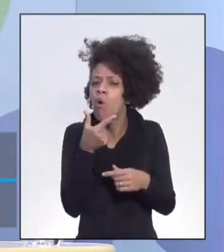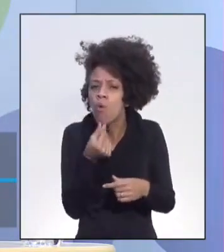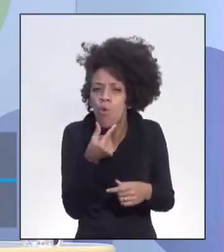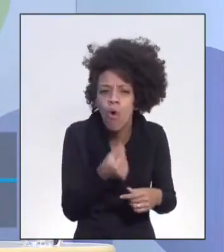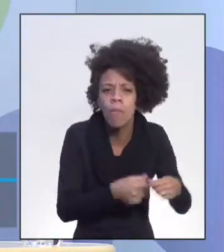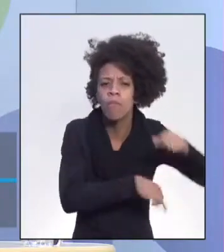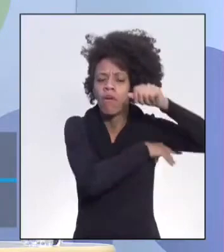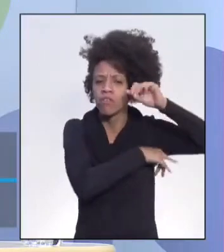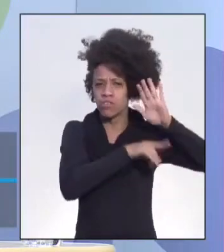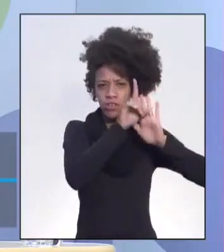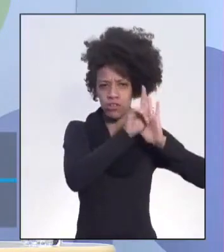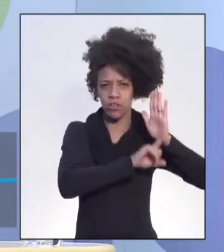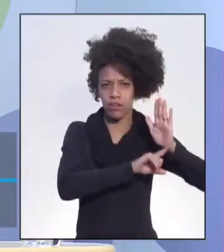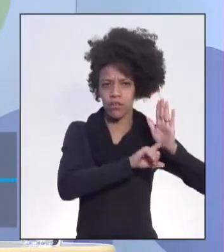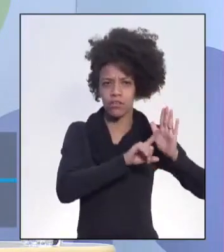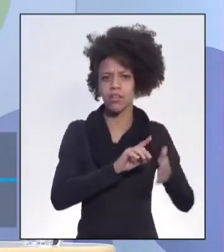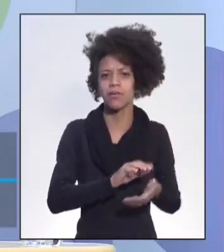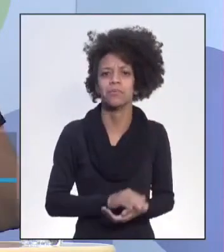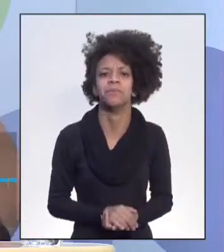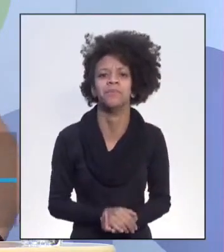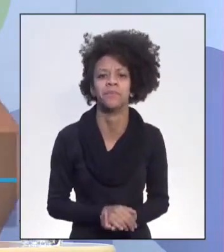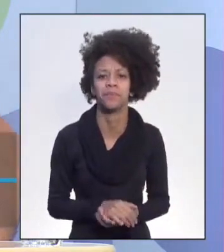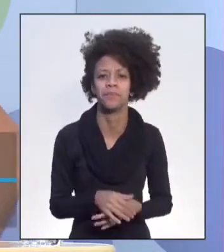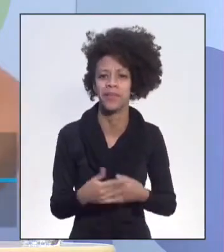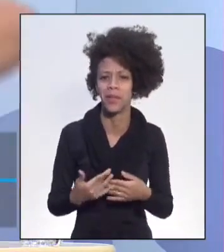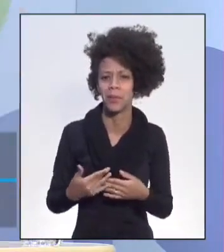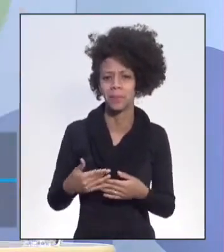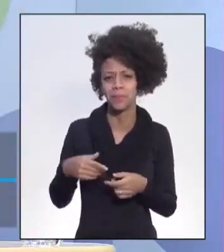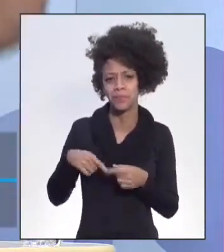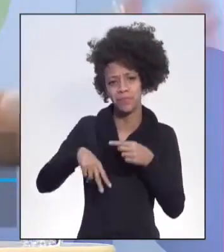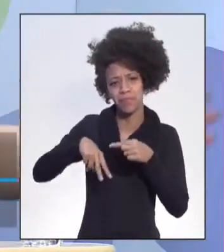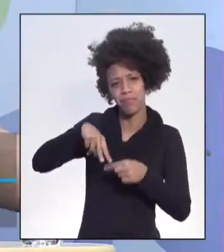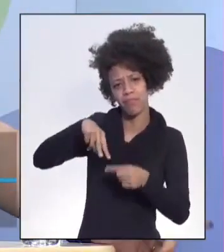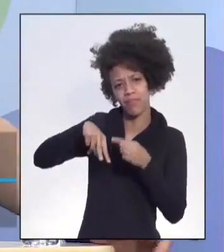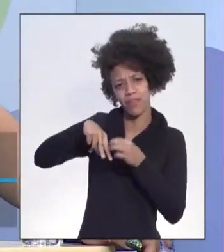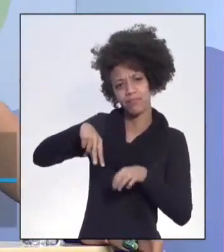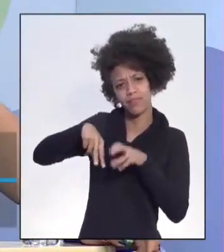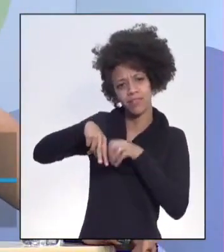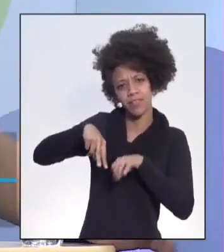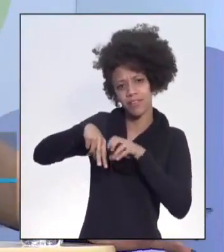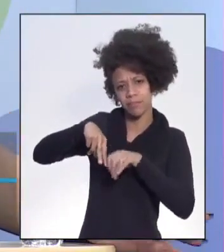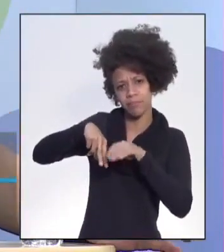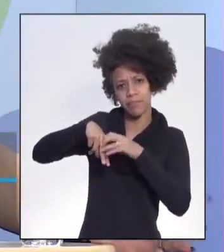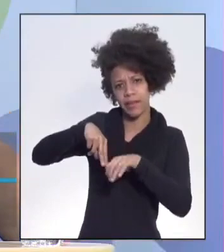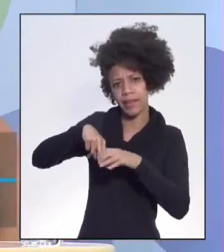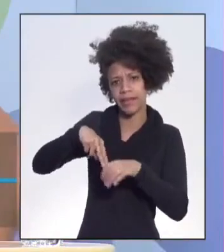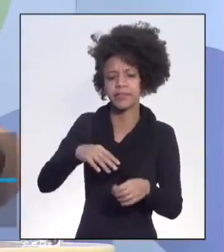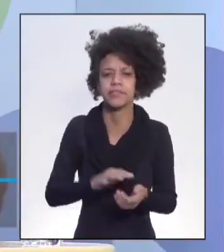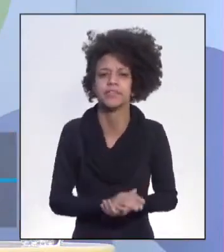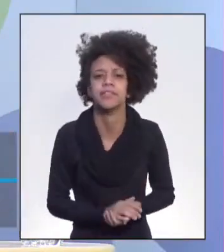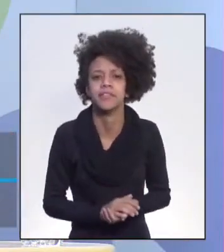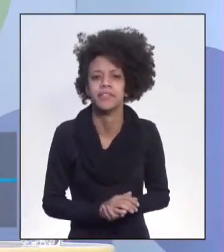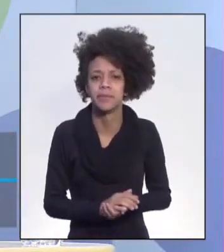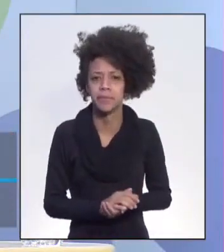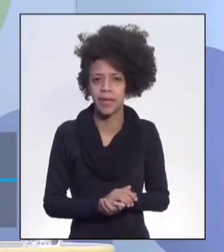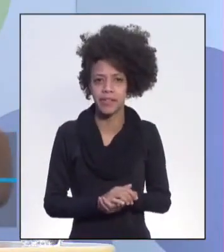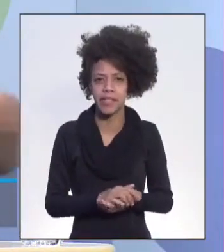pelo aqui, parecendo uma floresta selvagem, uma perna aí gigantesca, cheia de pelos, e aí, quando uma mulher deixa o pelo da